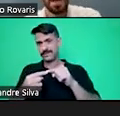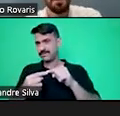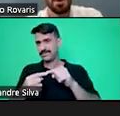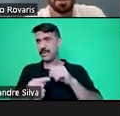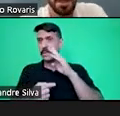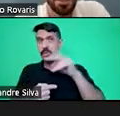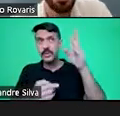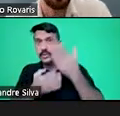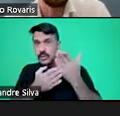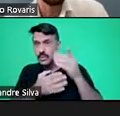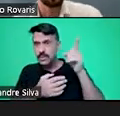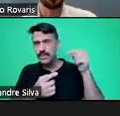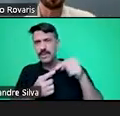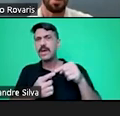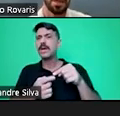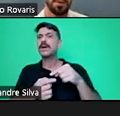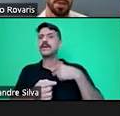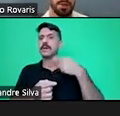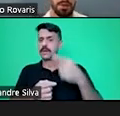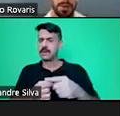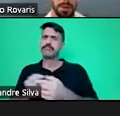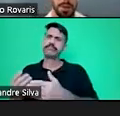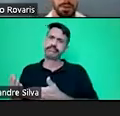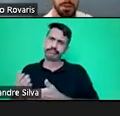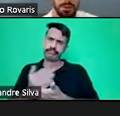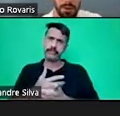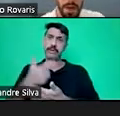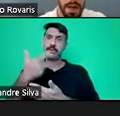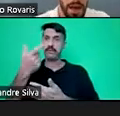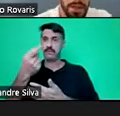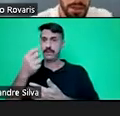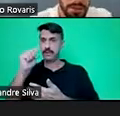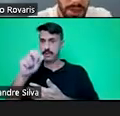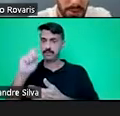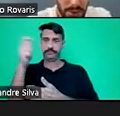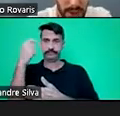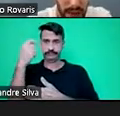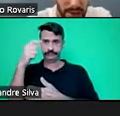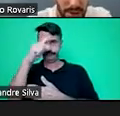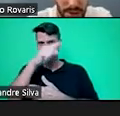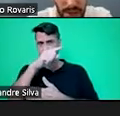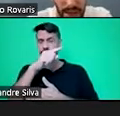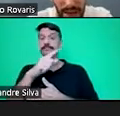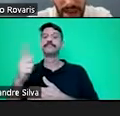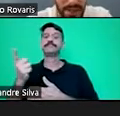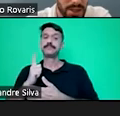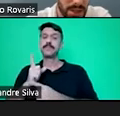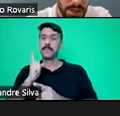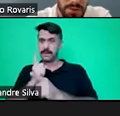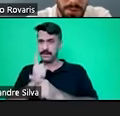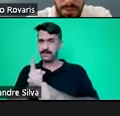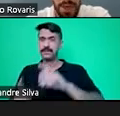exemplo, na amostra que a gente vem coletando há mais de 20 anos lá no Rio Grande do Sul, a gente vê que os casos de